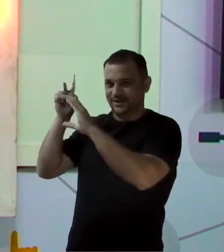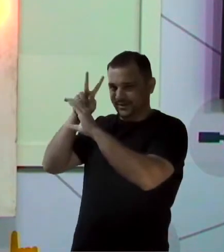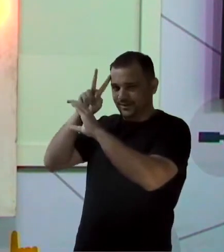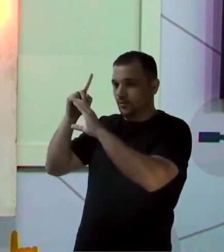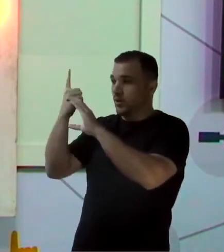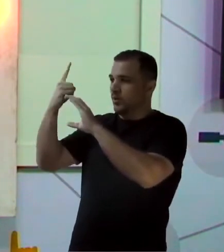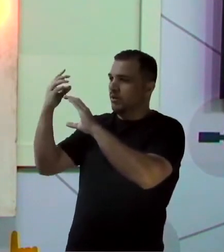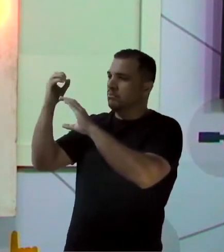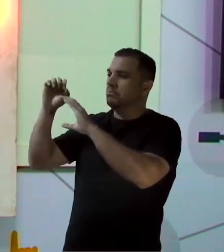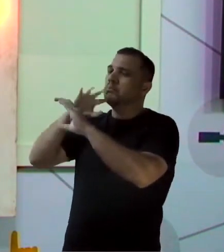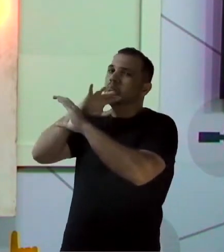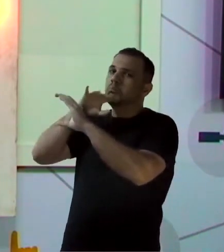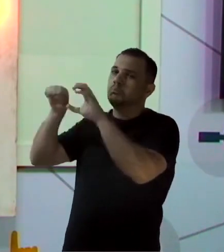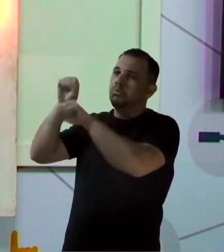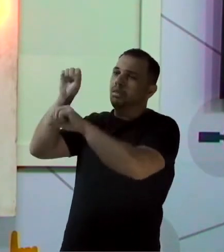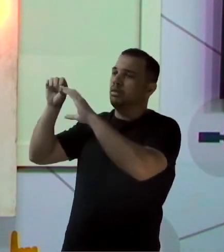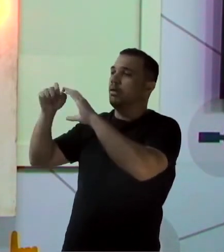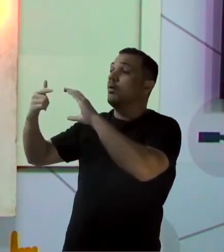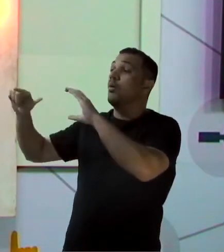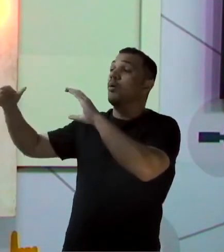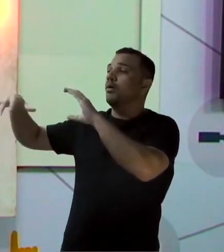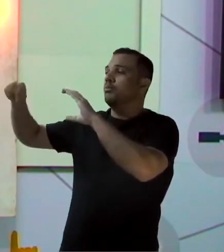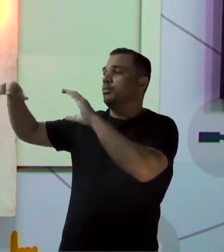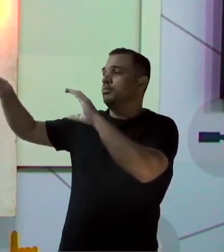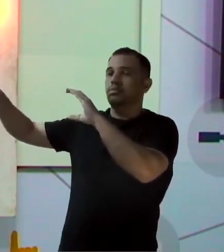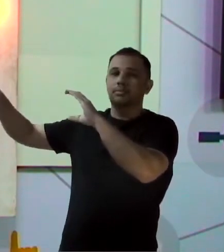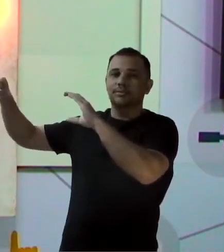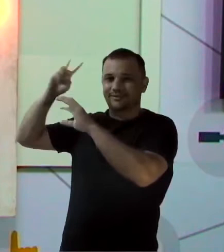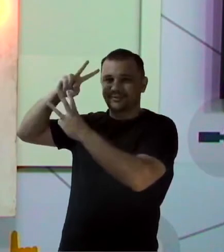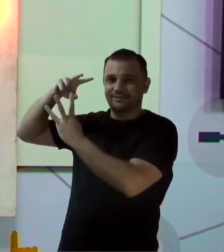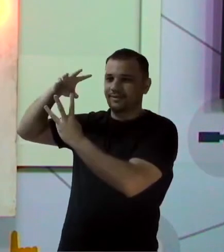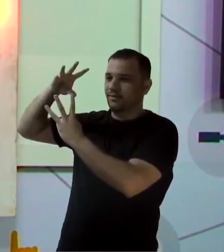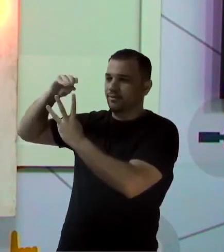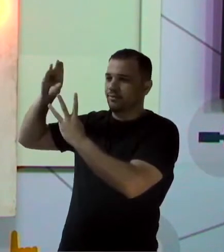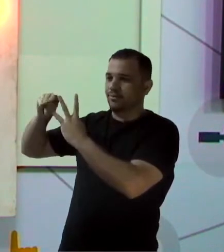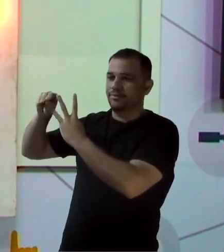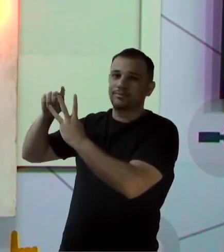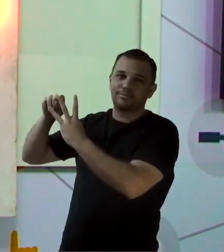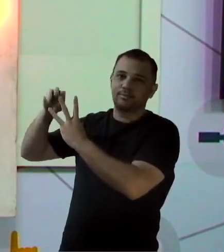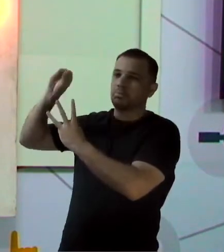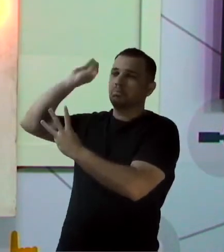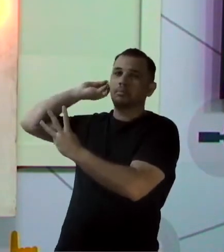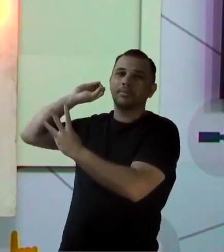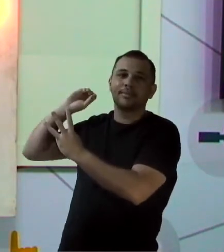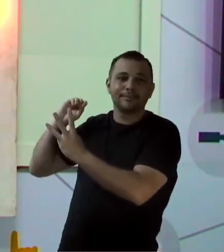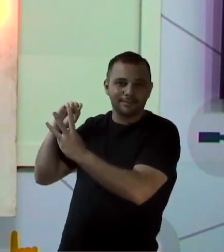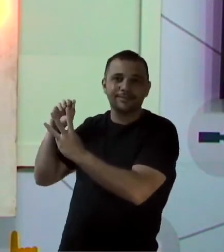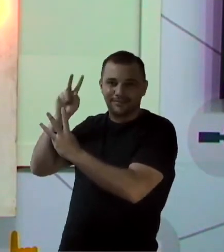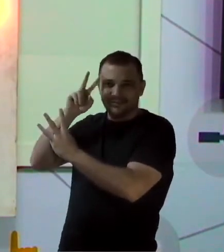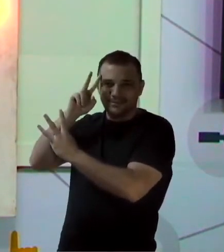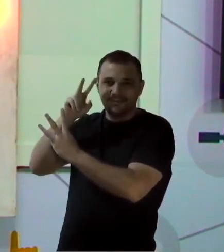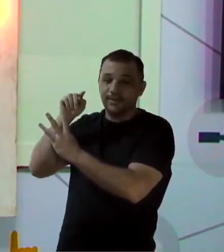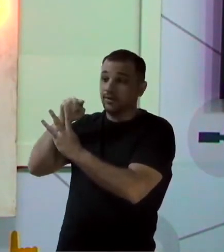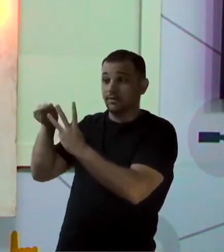Se essa lâmpada do meio queimar, as outras vão apagar. E assim continua. Em série é assim. Por que eu falei da árvore de